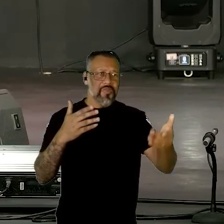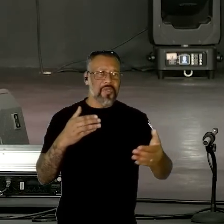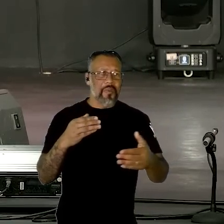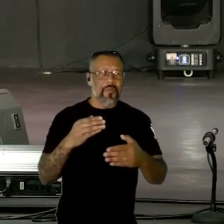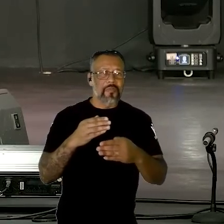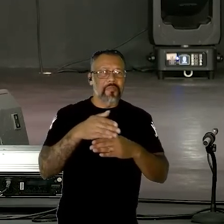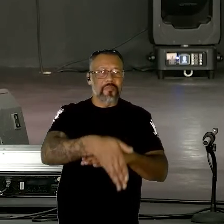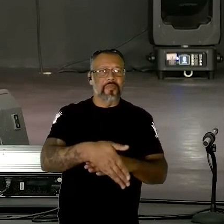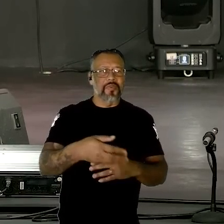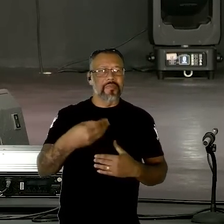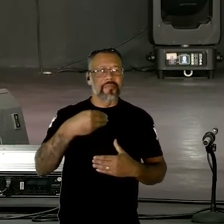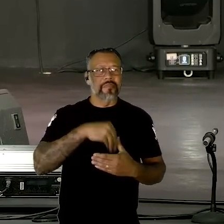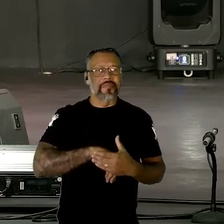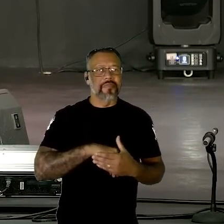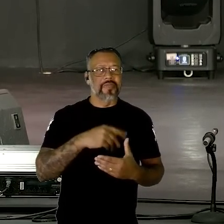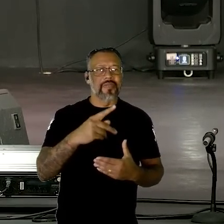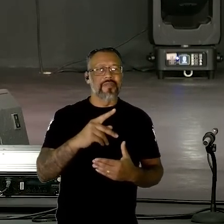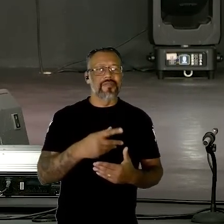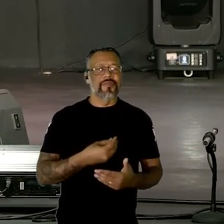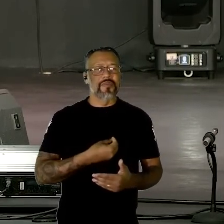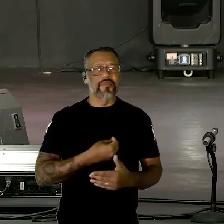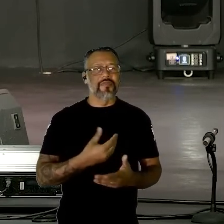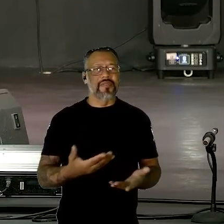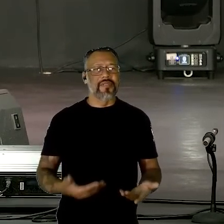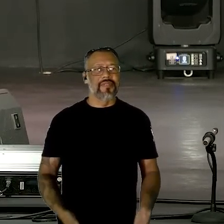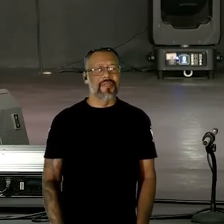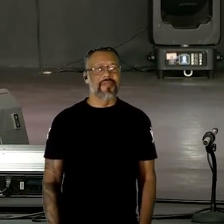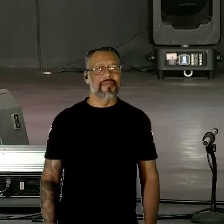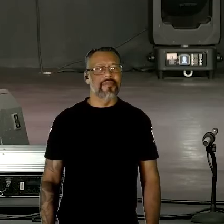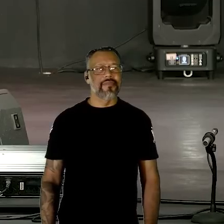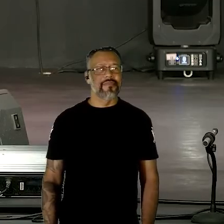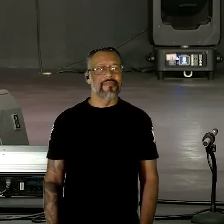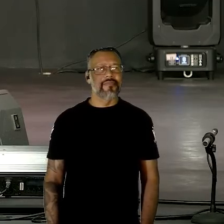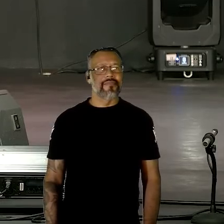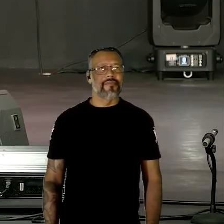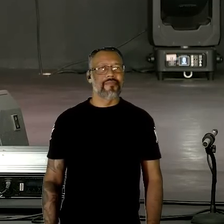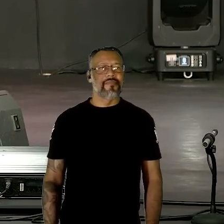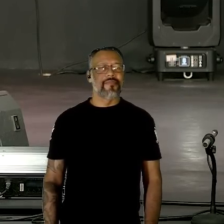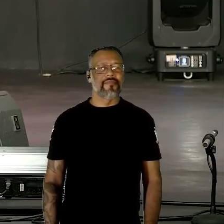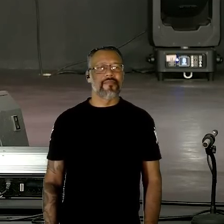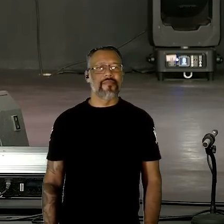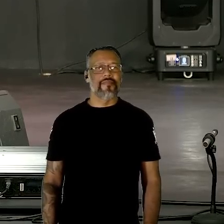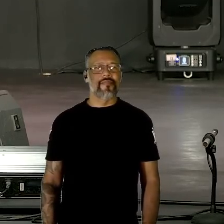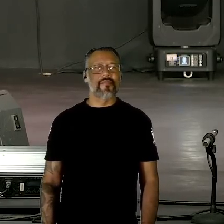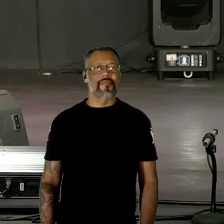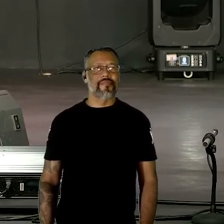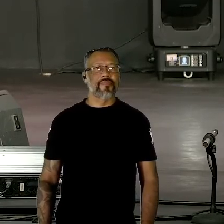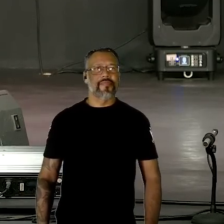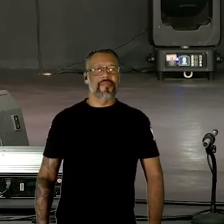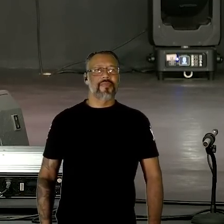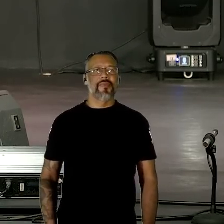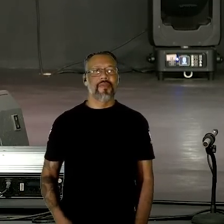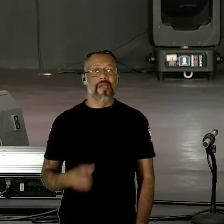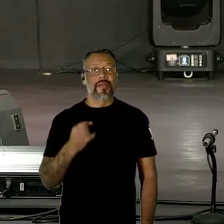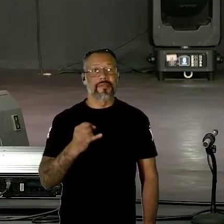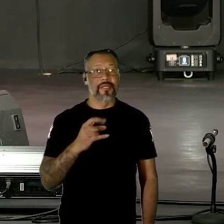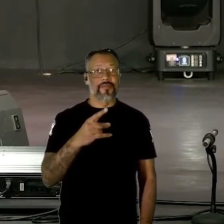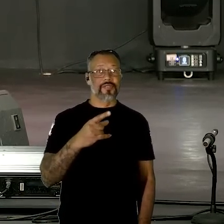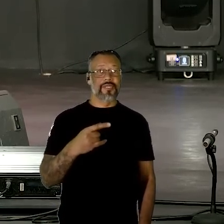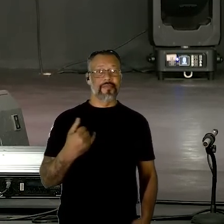lata vazia faz barulho lá tá vazia histérica lata vazia não suporta a diversidade